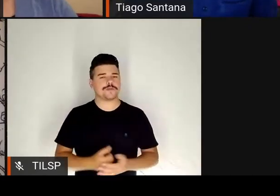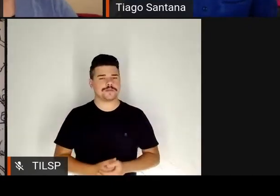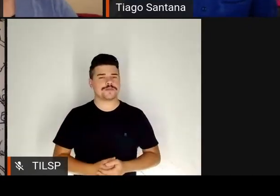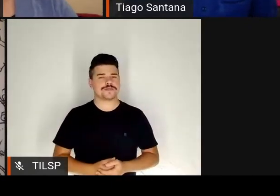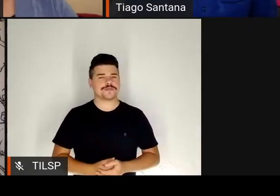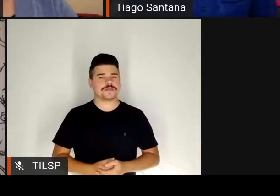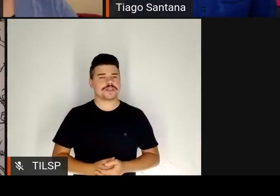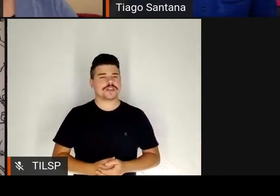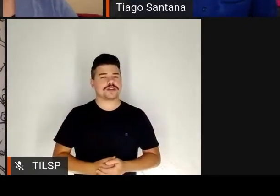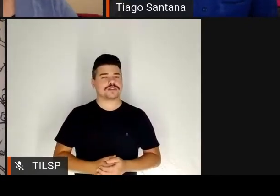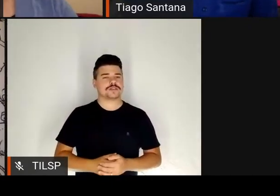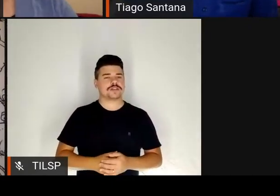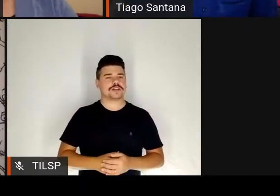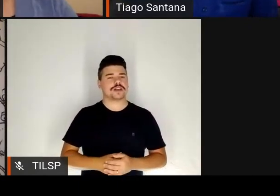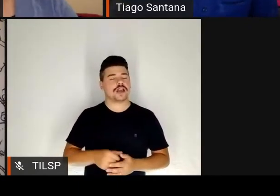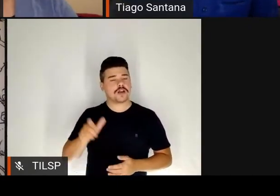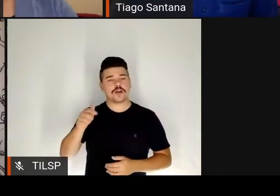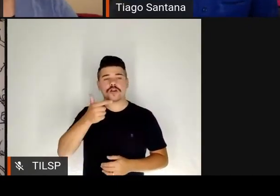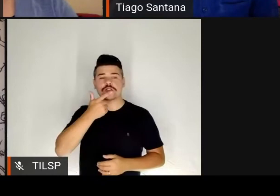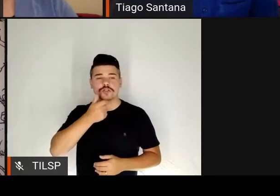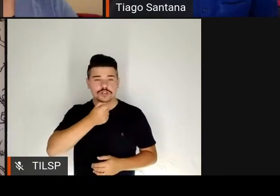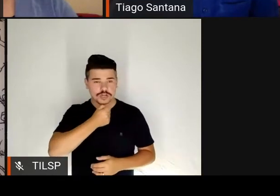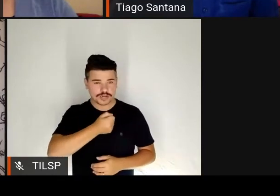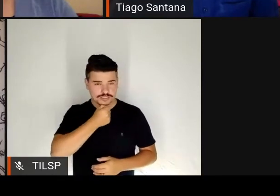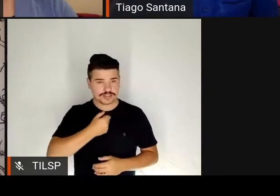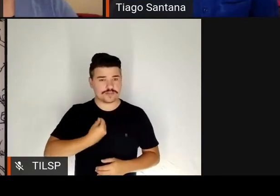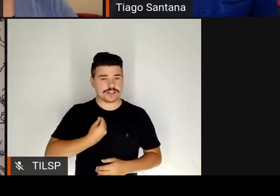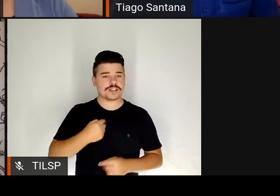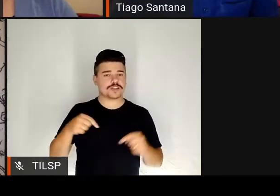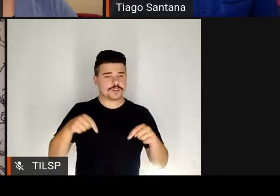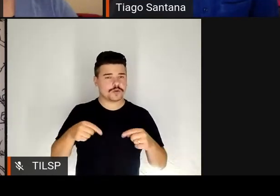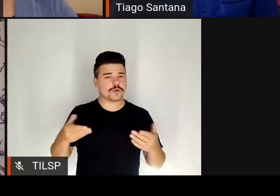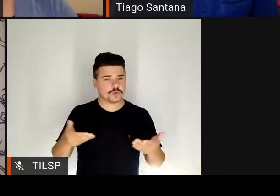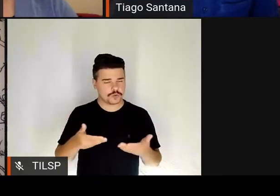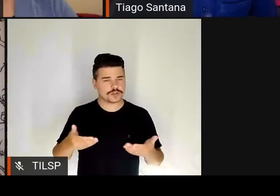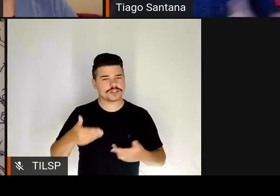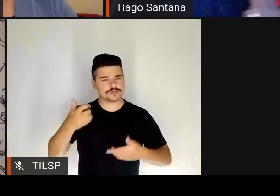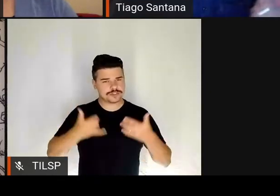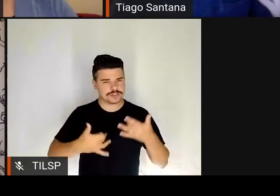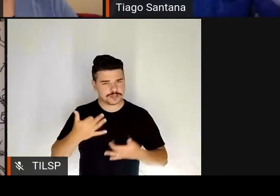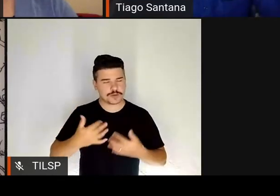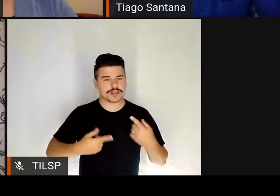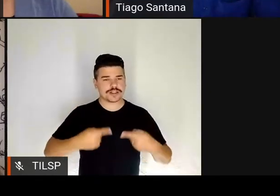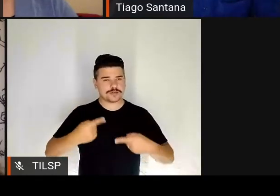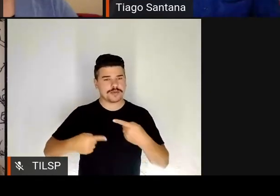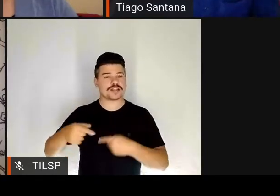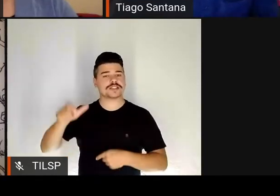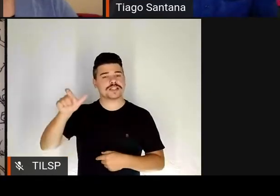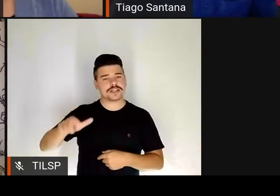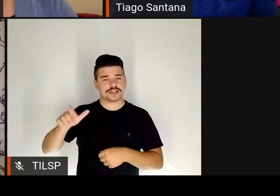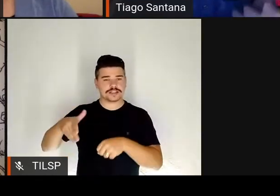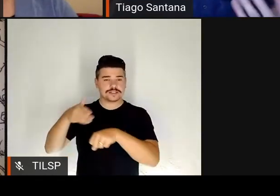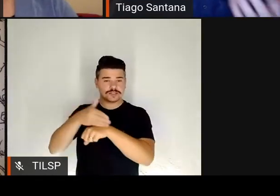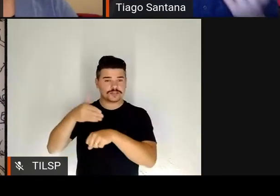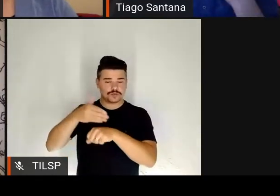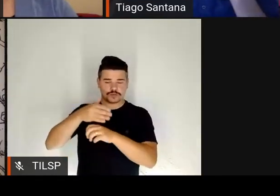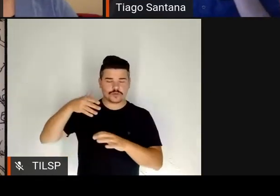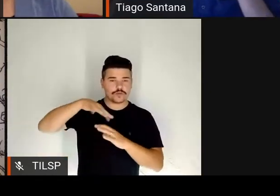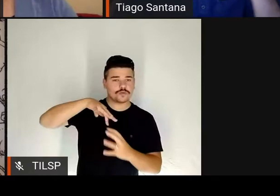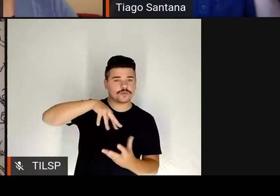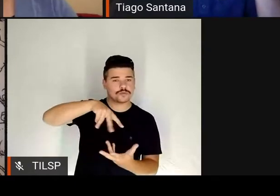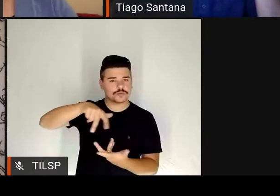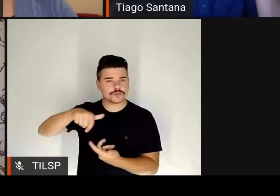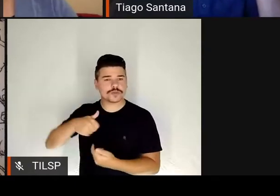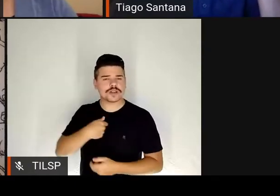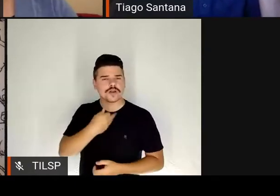que é um jornalista daqui hoje, Sérgio, nos falou naquela nosso debate, que ele é um passageiro do mundo, né, o Luciano. E eu mencionei, fiz